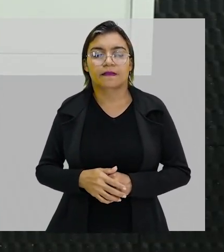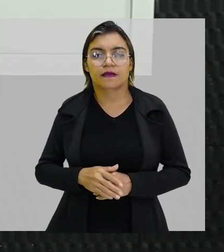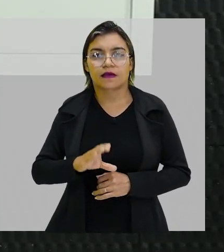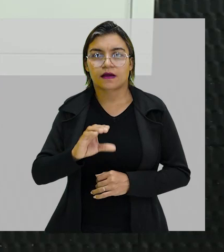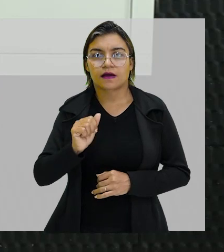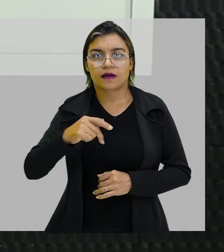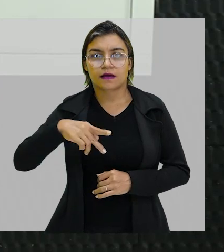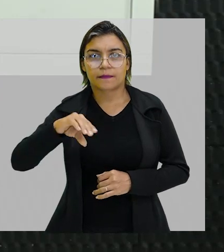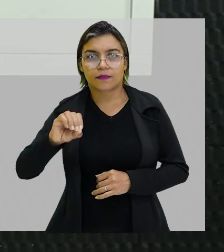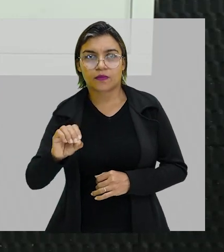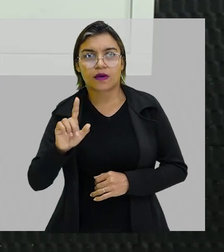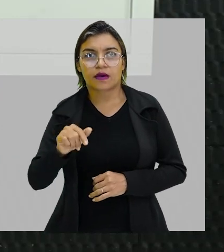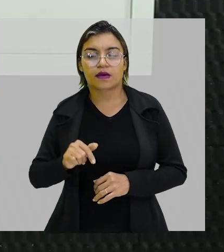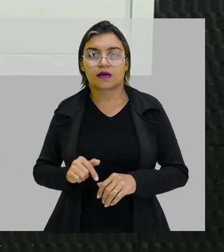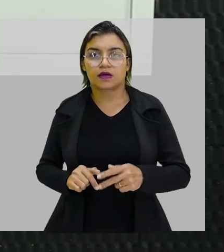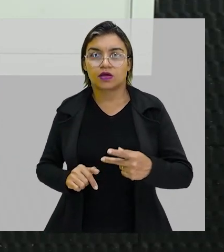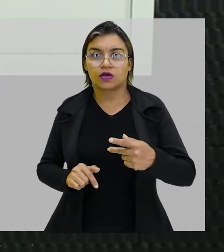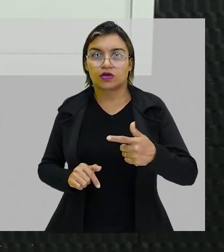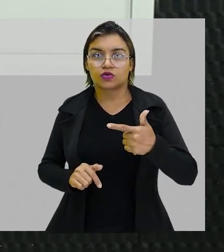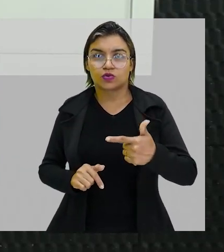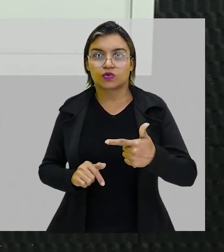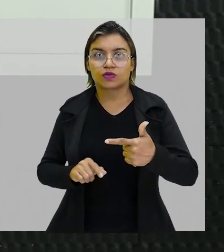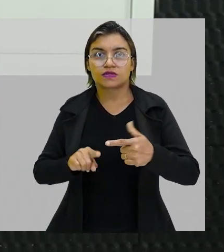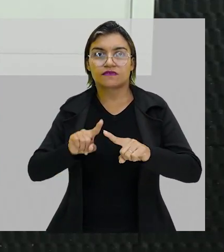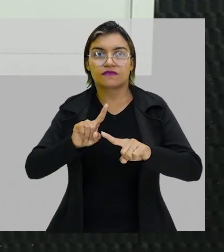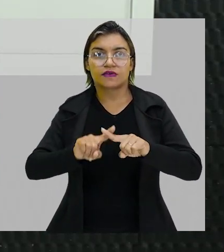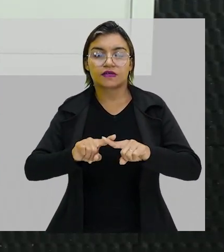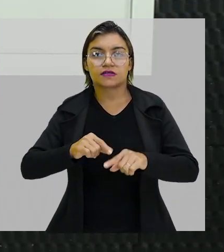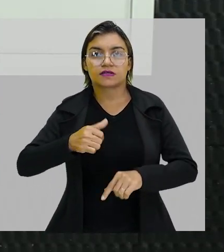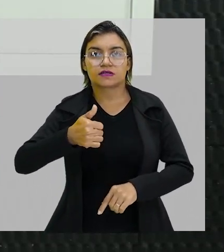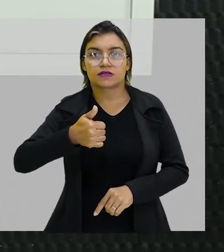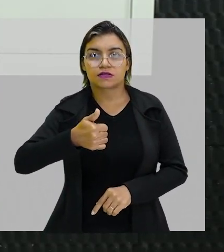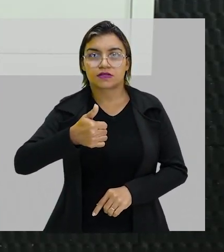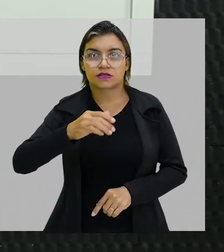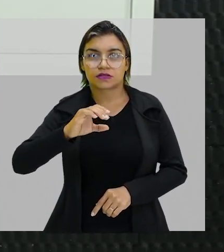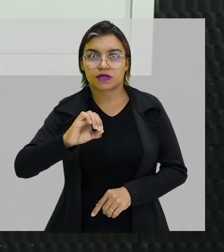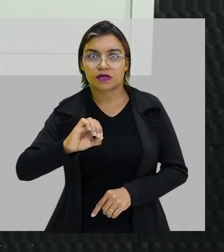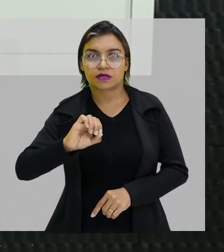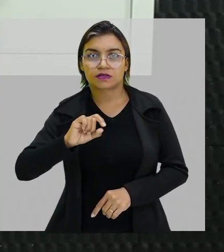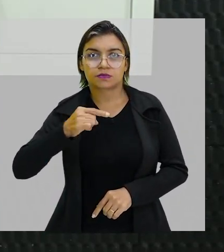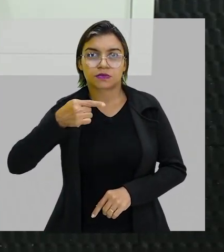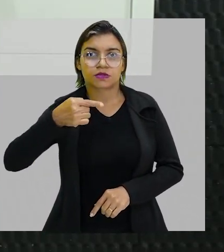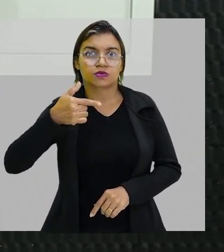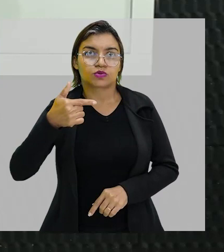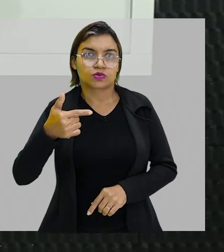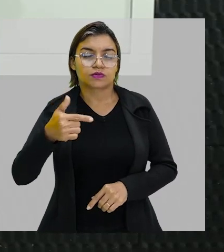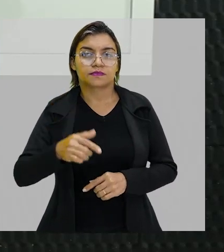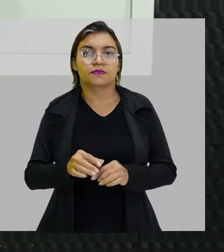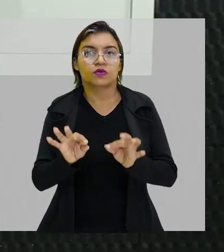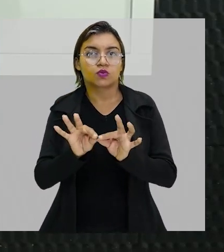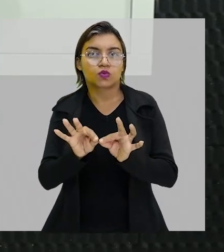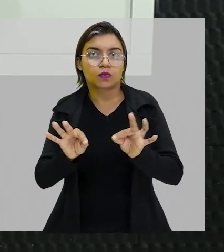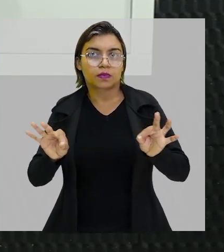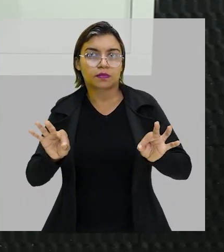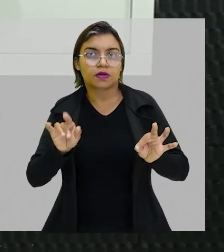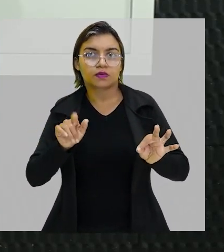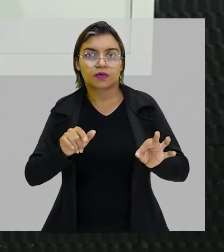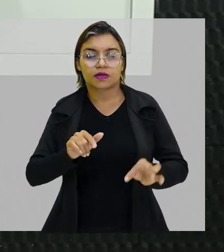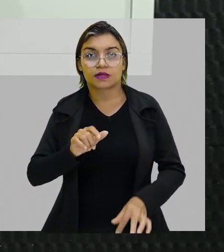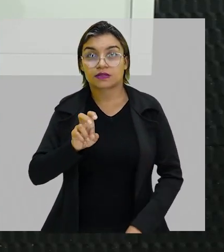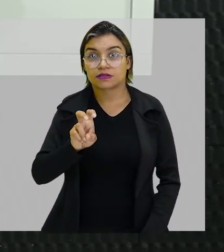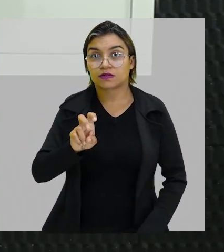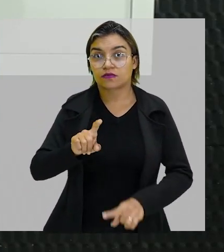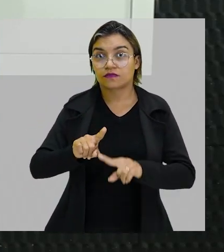vezes 10 a menos 2. Certo? O comprimento é 5 vezes 10